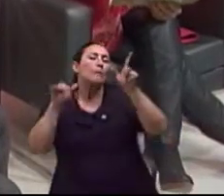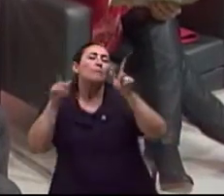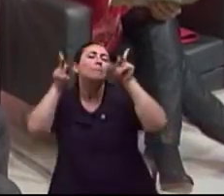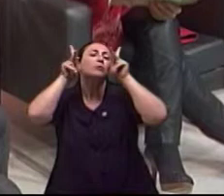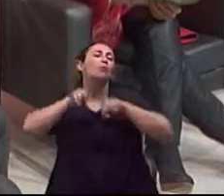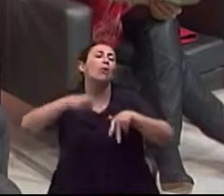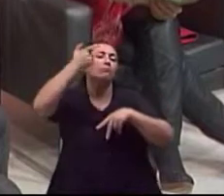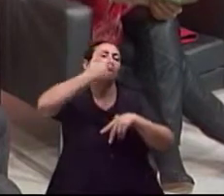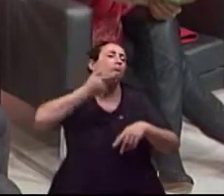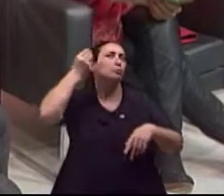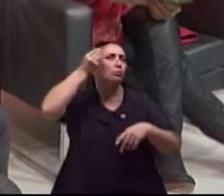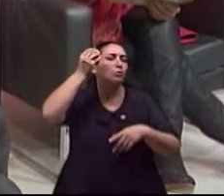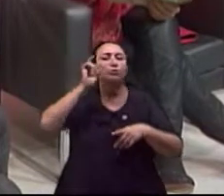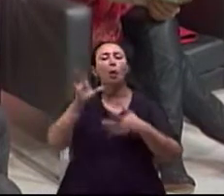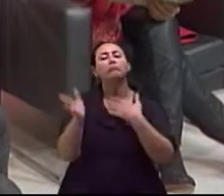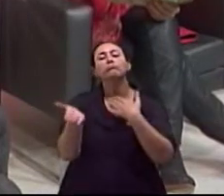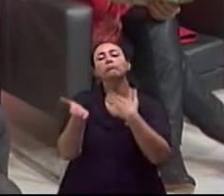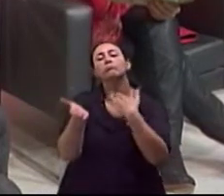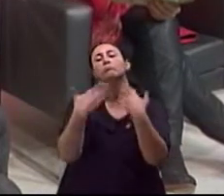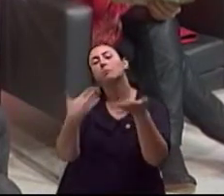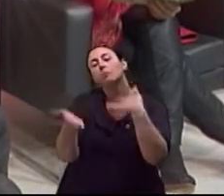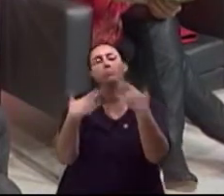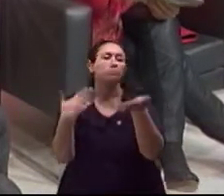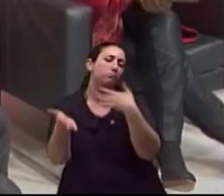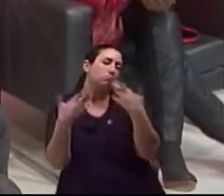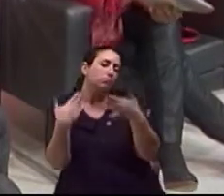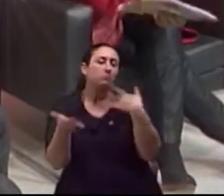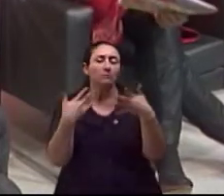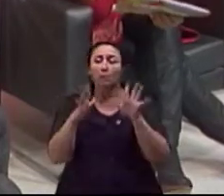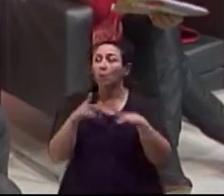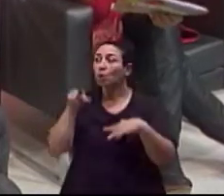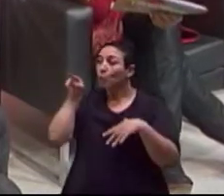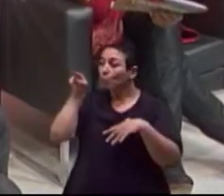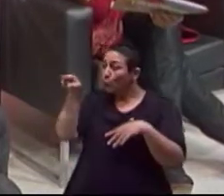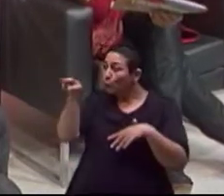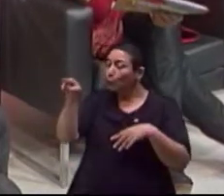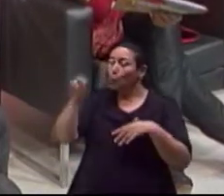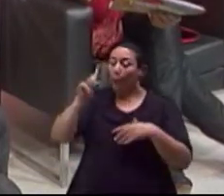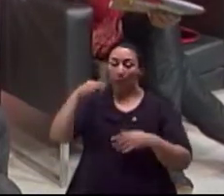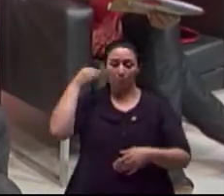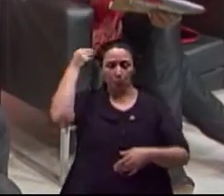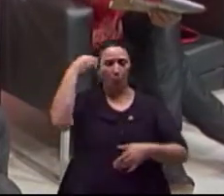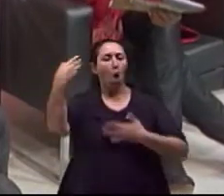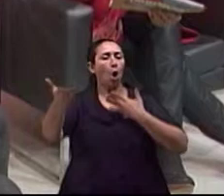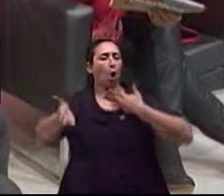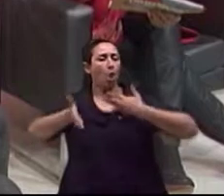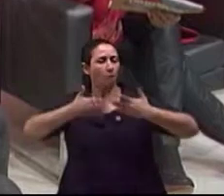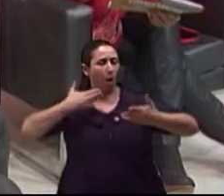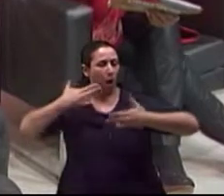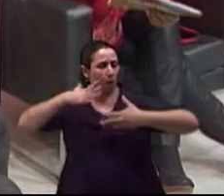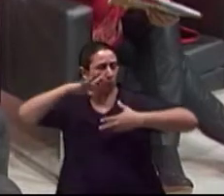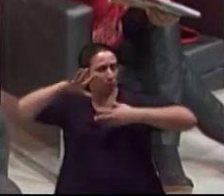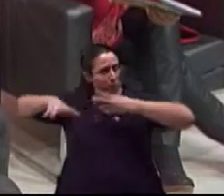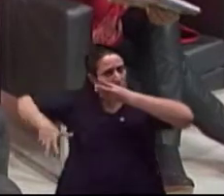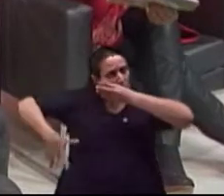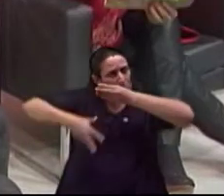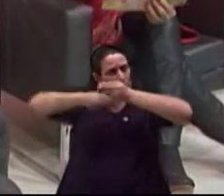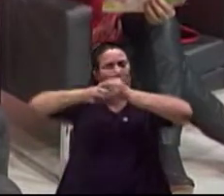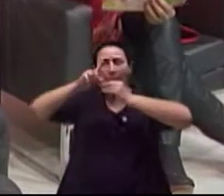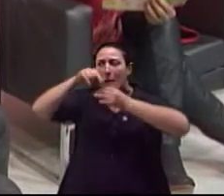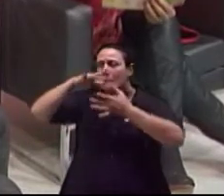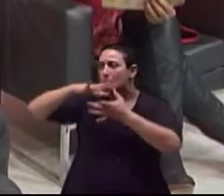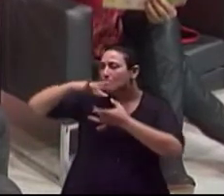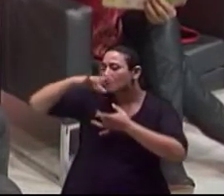psicologia pura e simples né dizer tu agregaste algo mais que esta visão desse ser